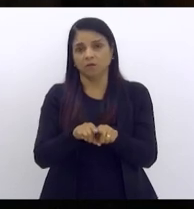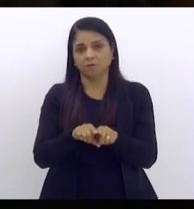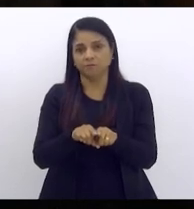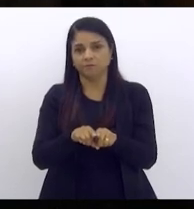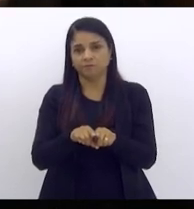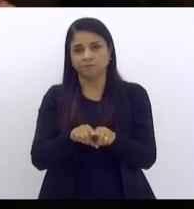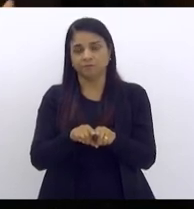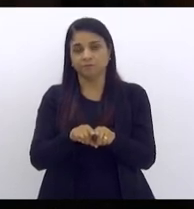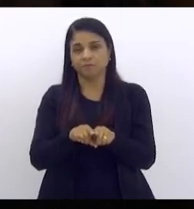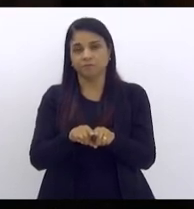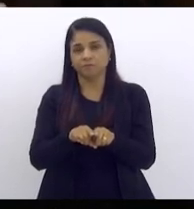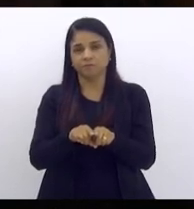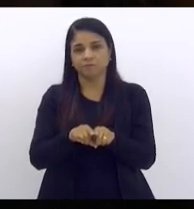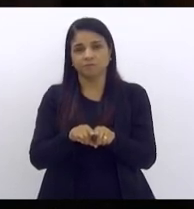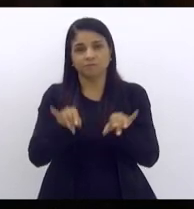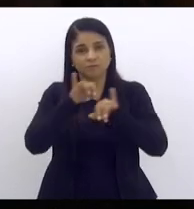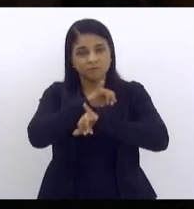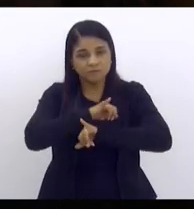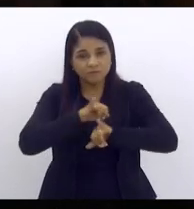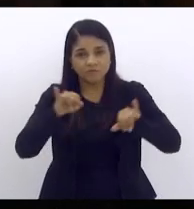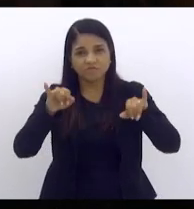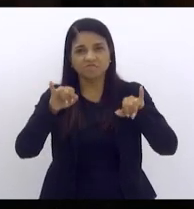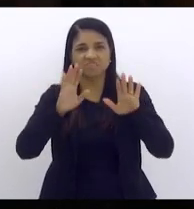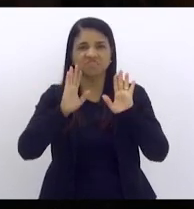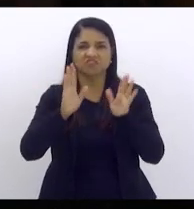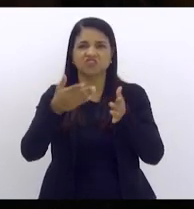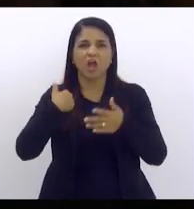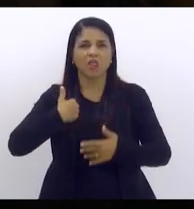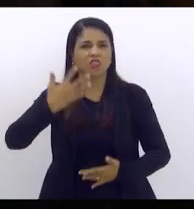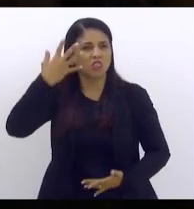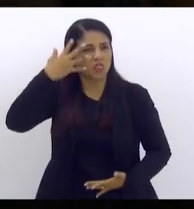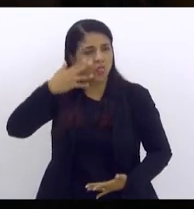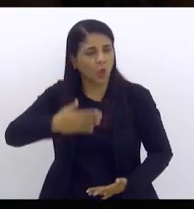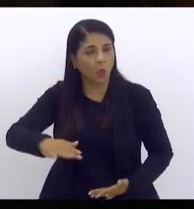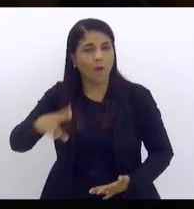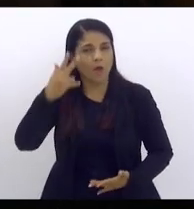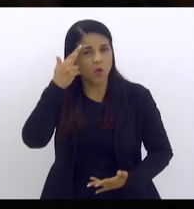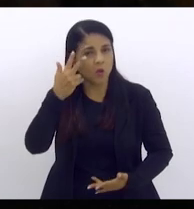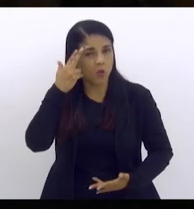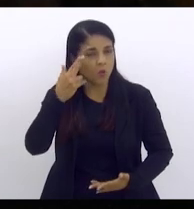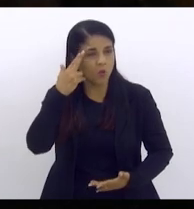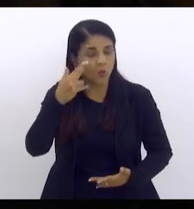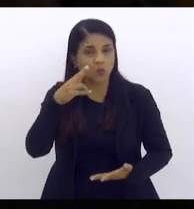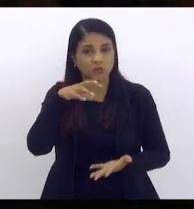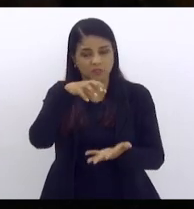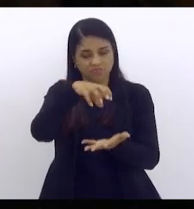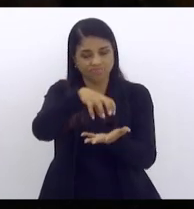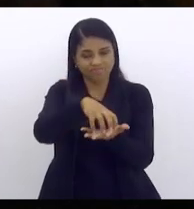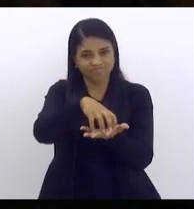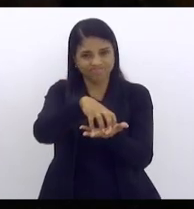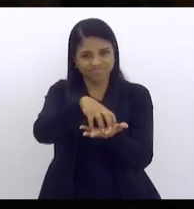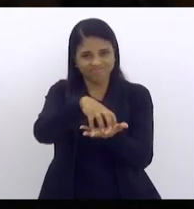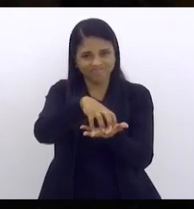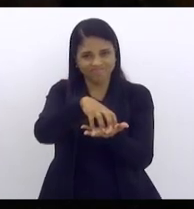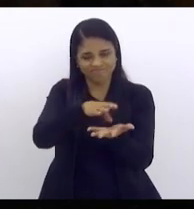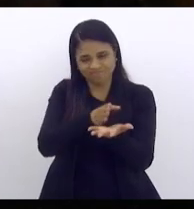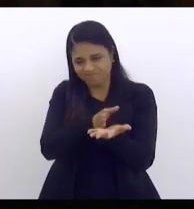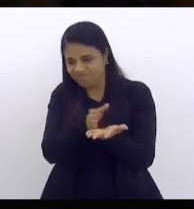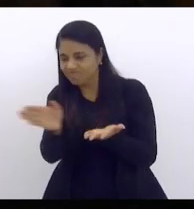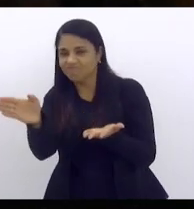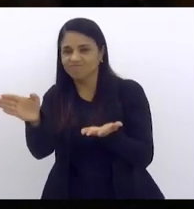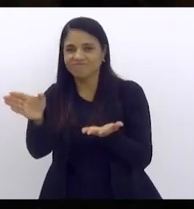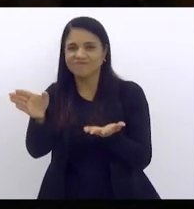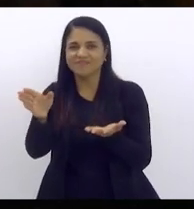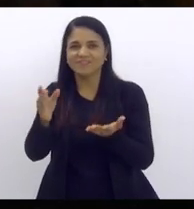nas notícias que já se tornaram corriqueiras da descentralização orçamentária,